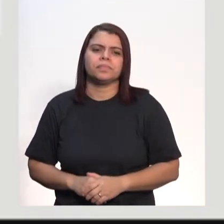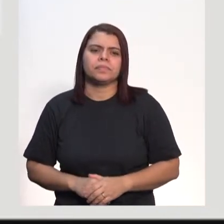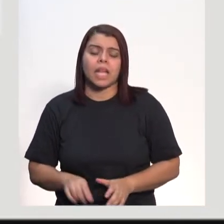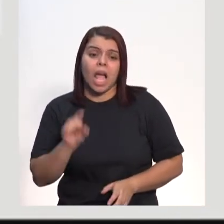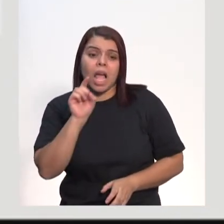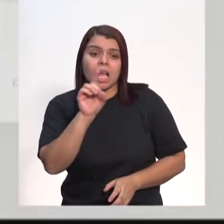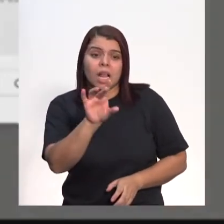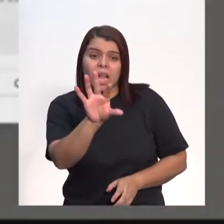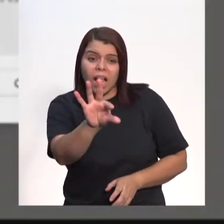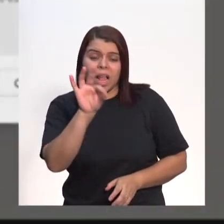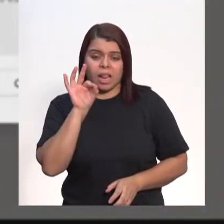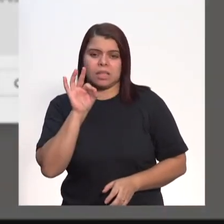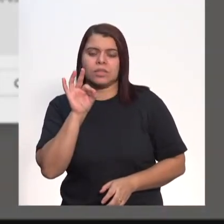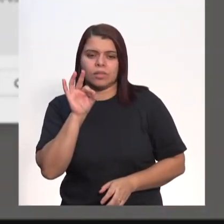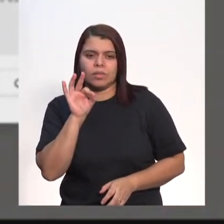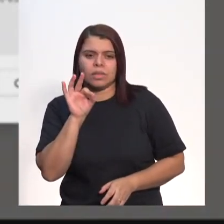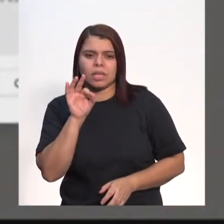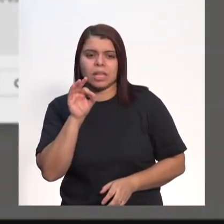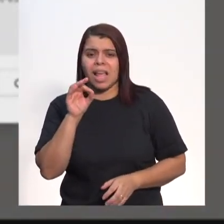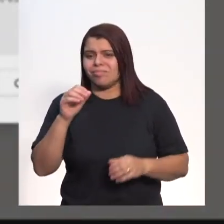clique em Criar Equipe,